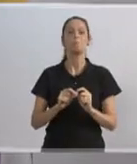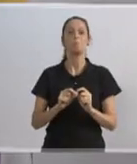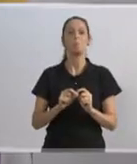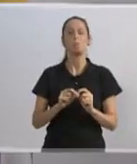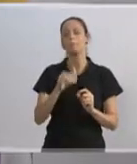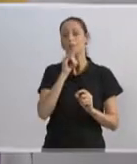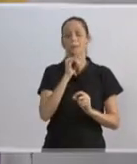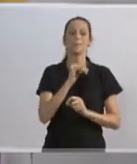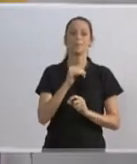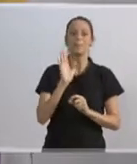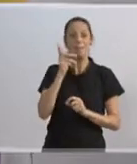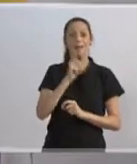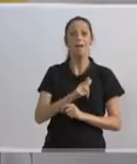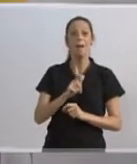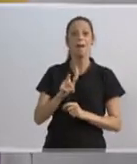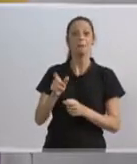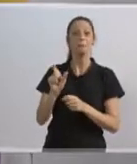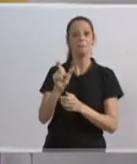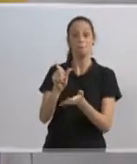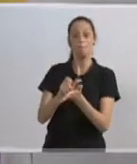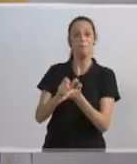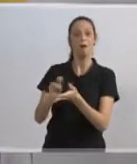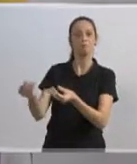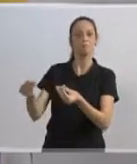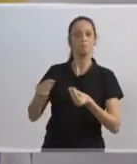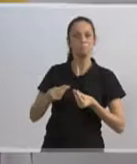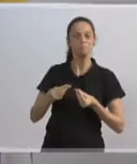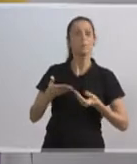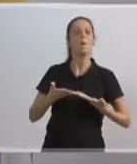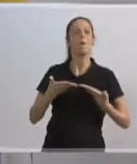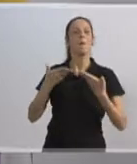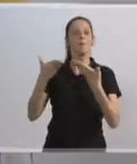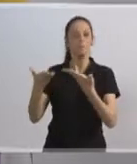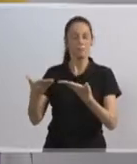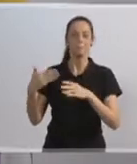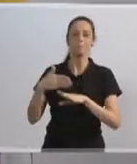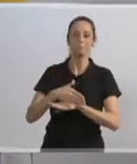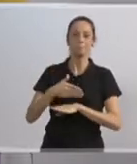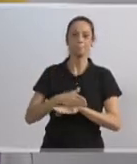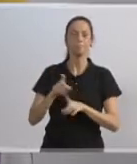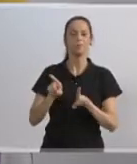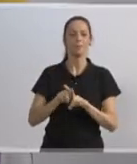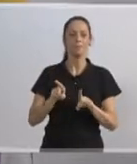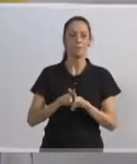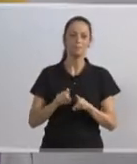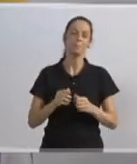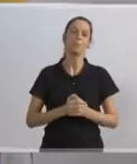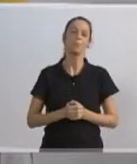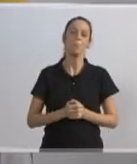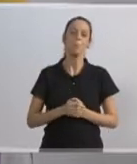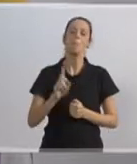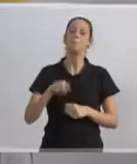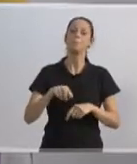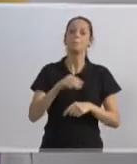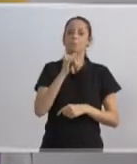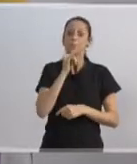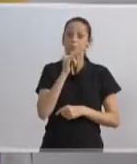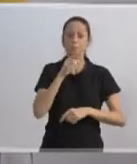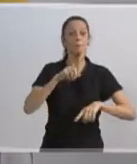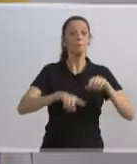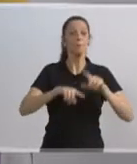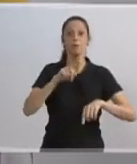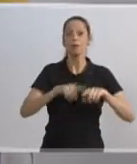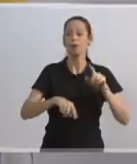convites foram distribuídos 10 mil convites à comunidade da europa central é aqueles materiais e não podem ser recolhidos